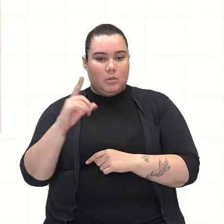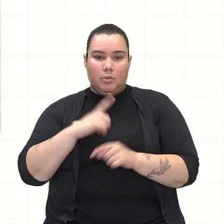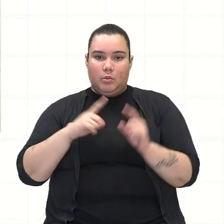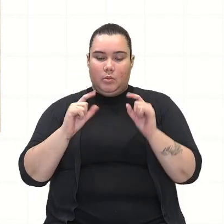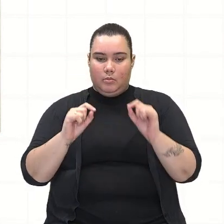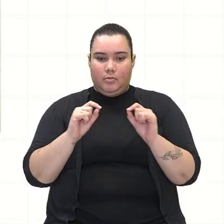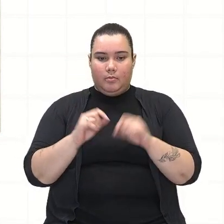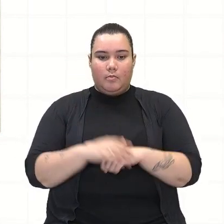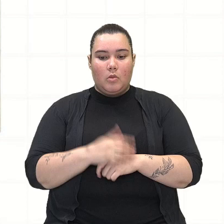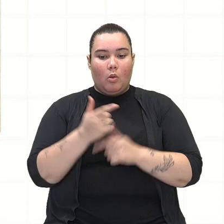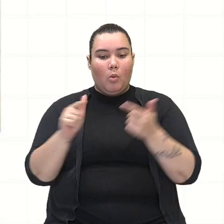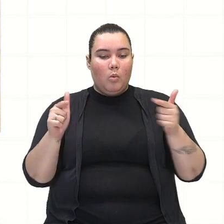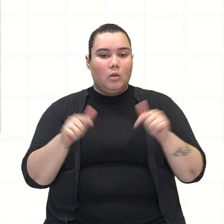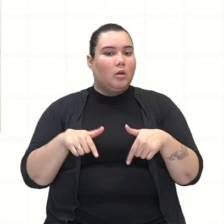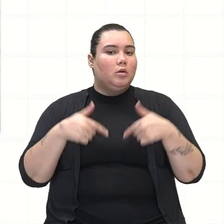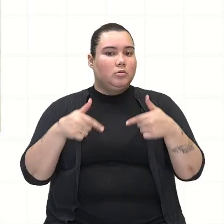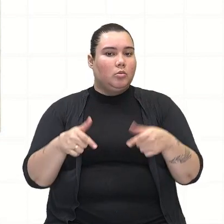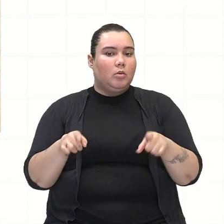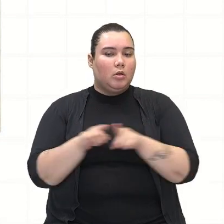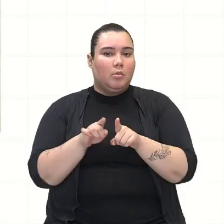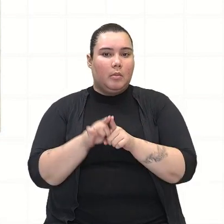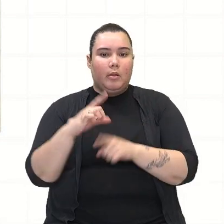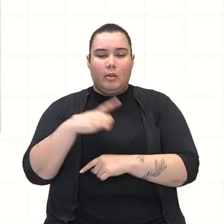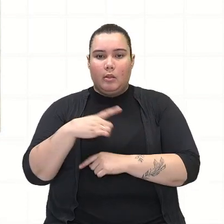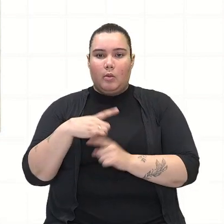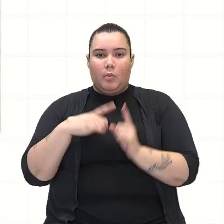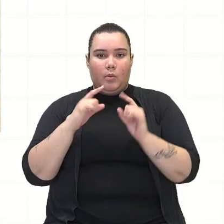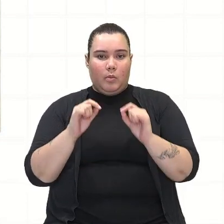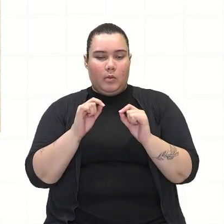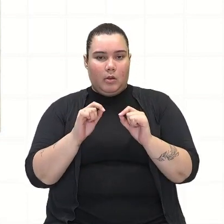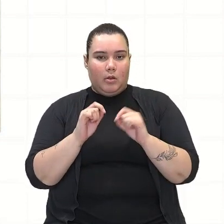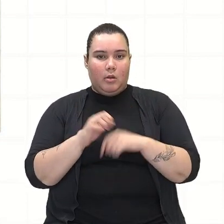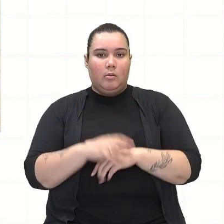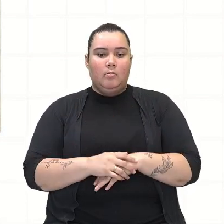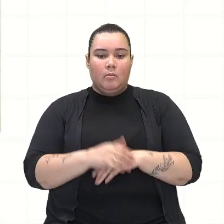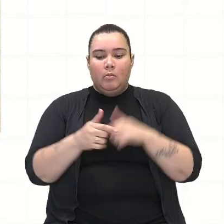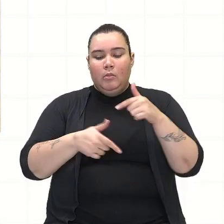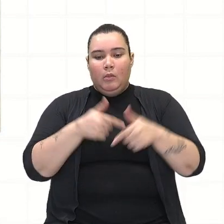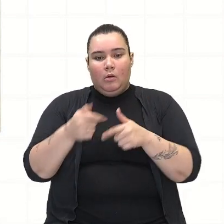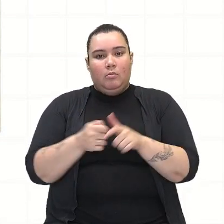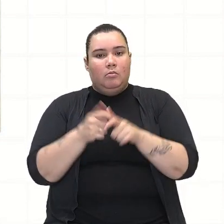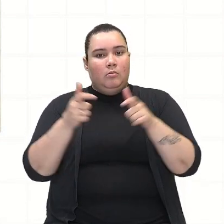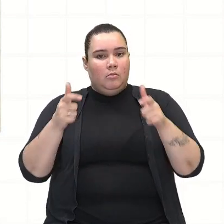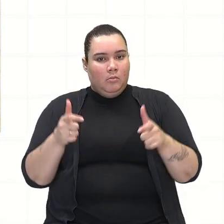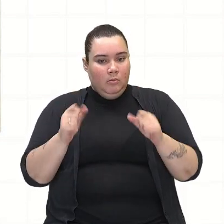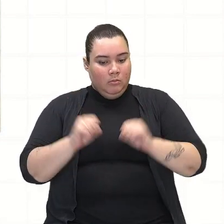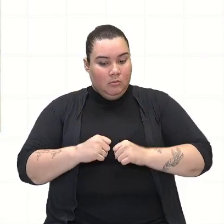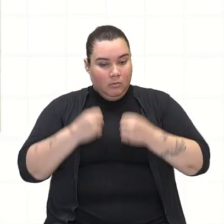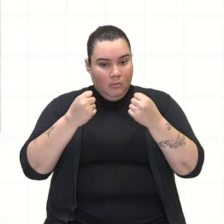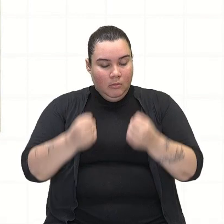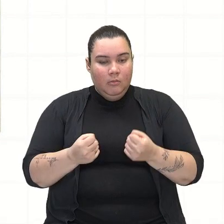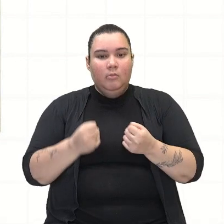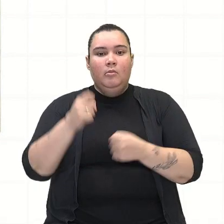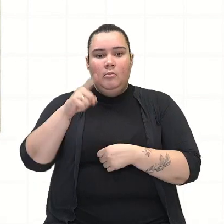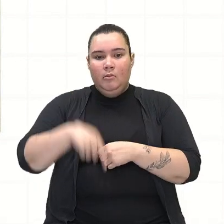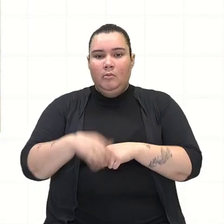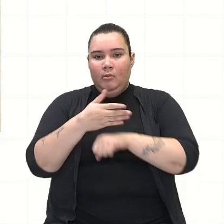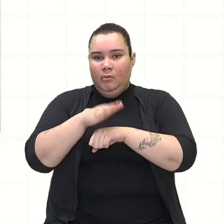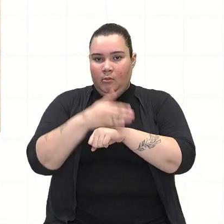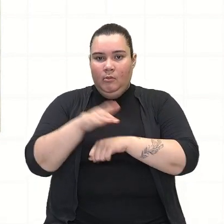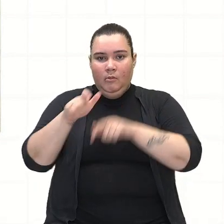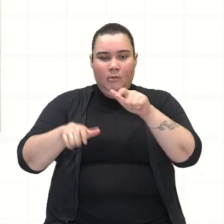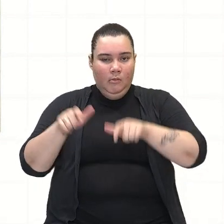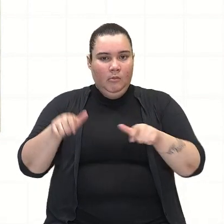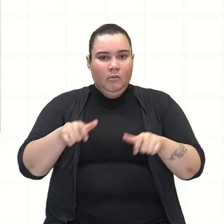engenhos. Outras atividades que demandam um trabalho maior, um esforço maior, era praticado por eles.